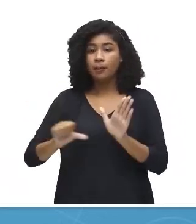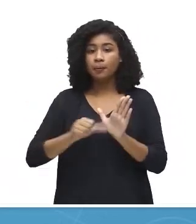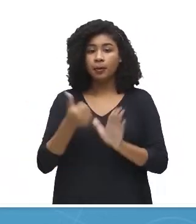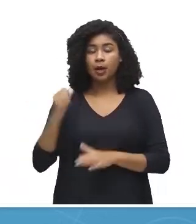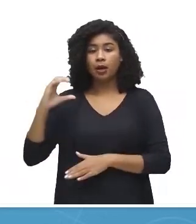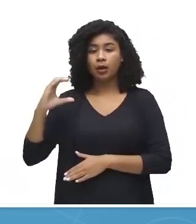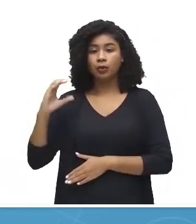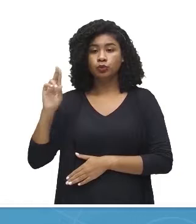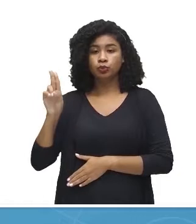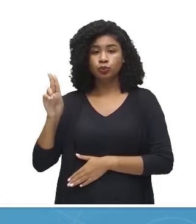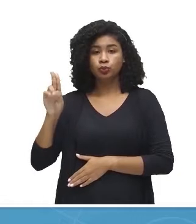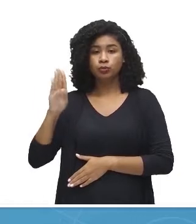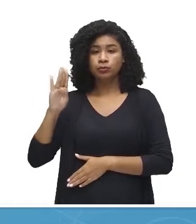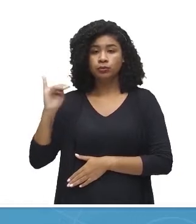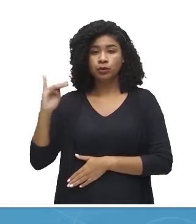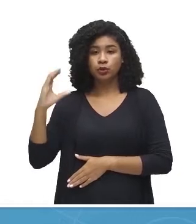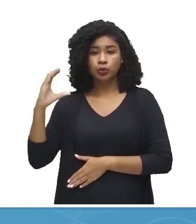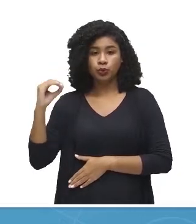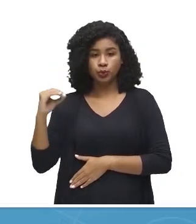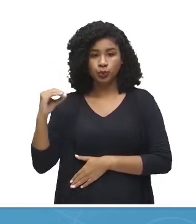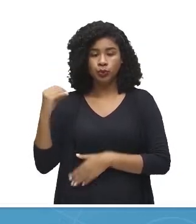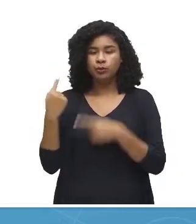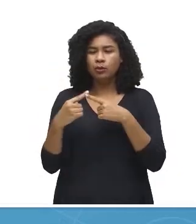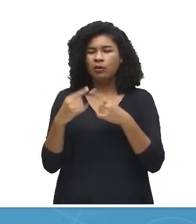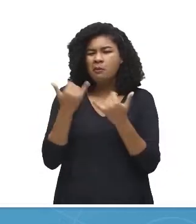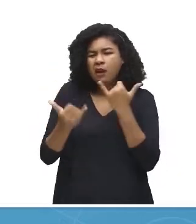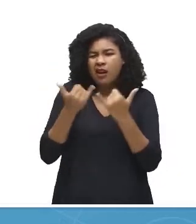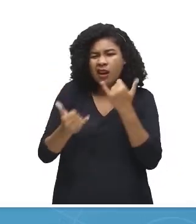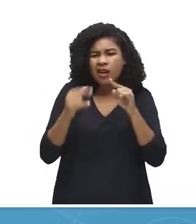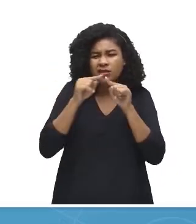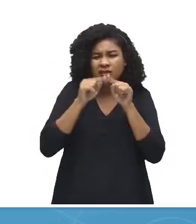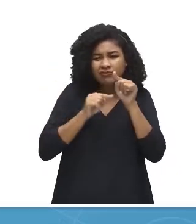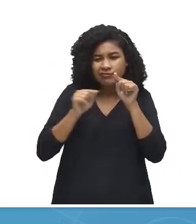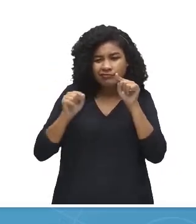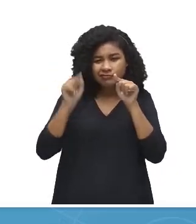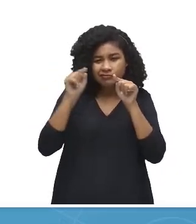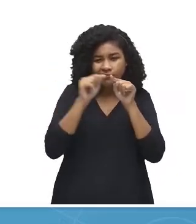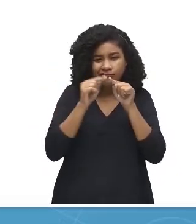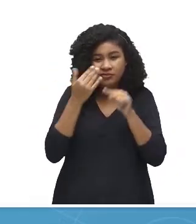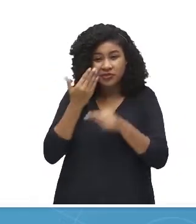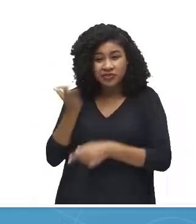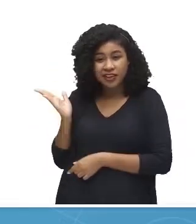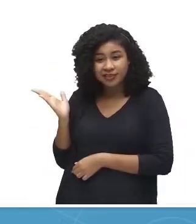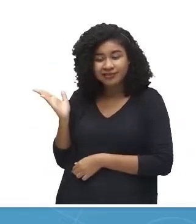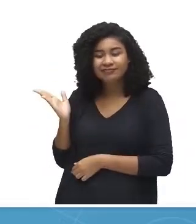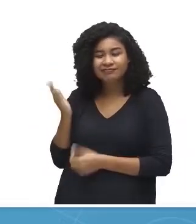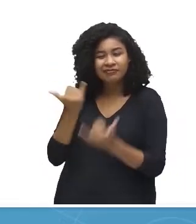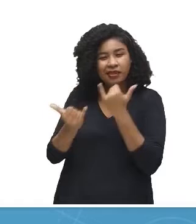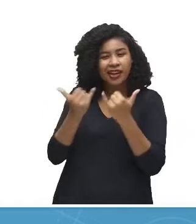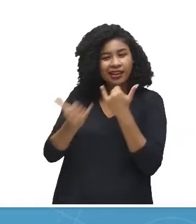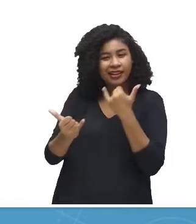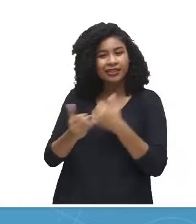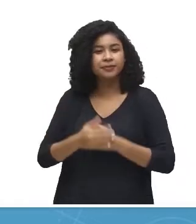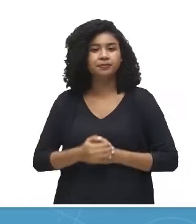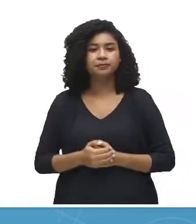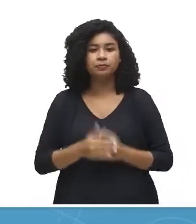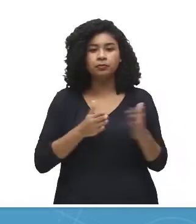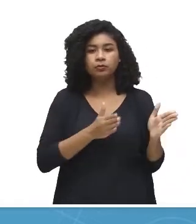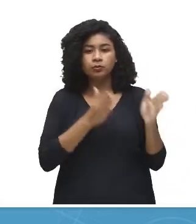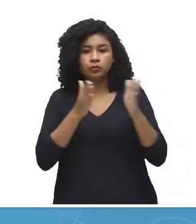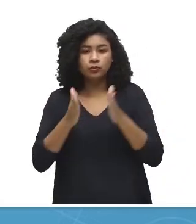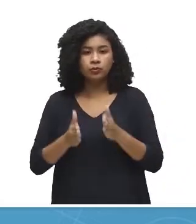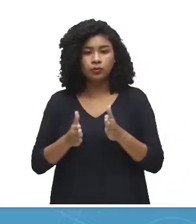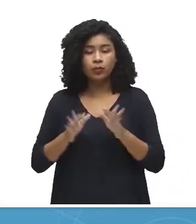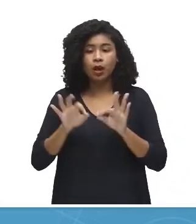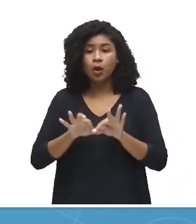porque forma aqui células semelhantes a cubos mesmo, tá? Temos aqui o epitélio colunar